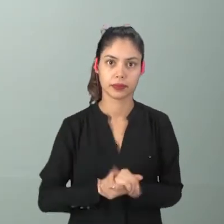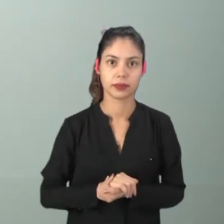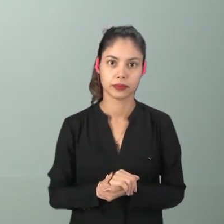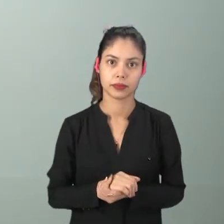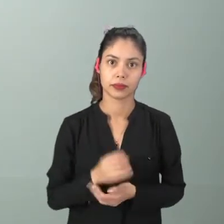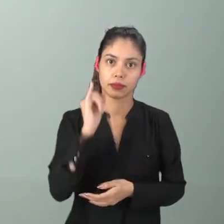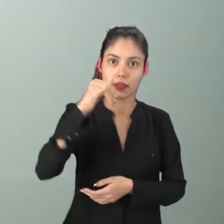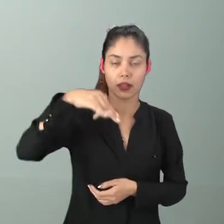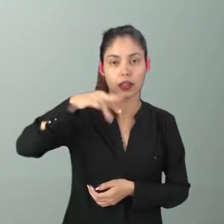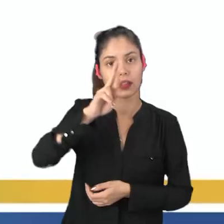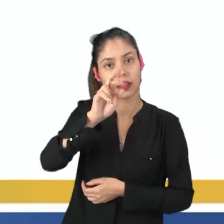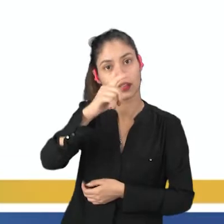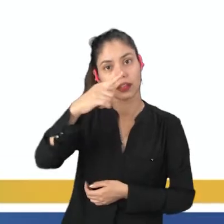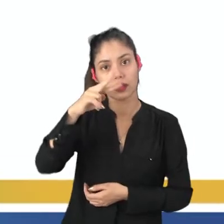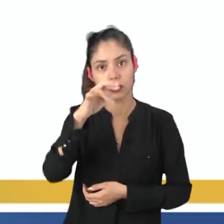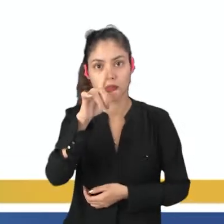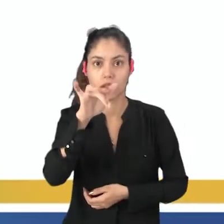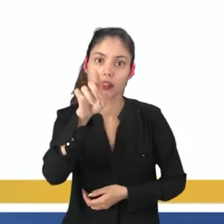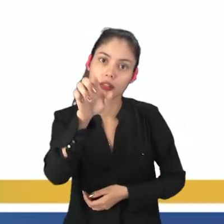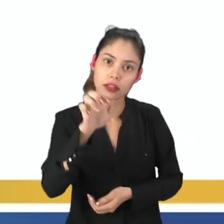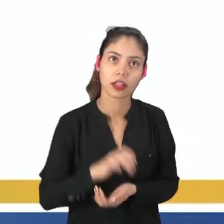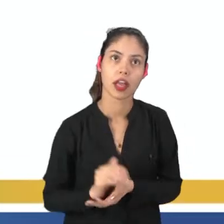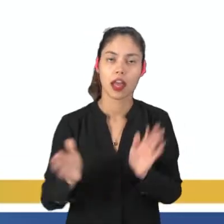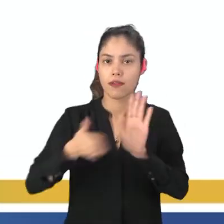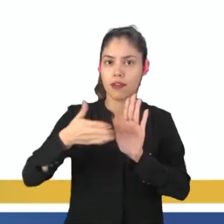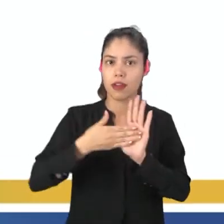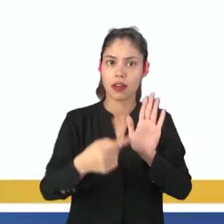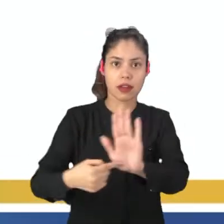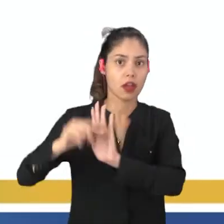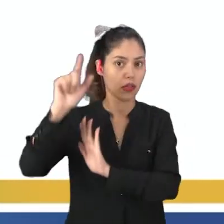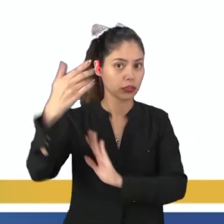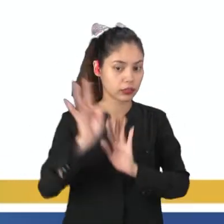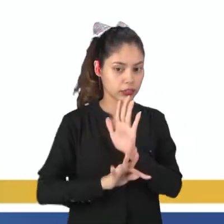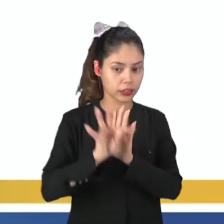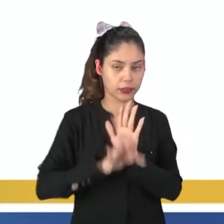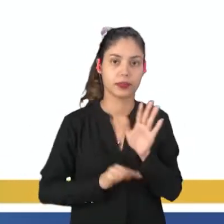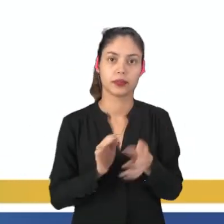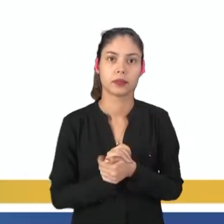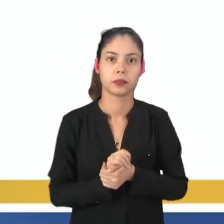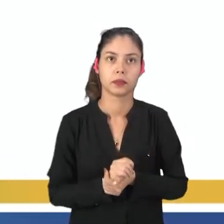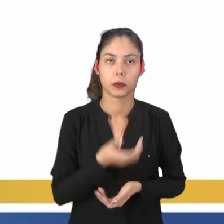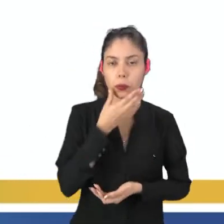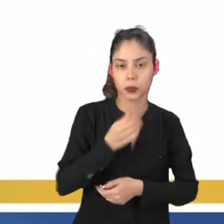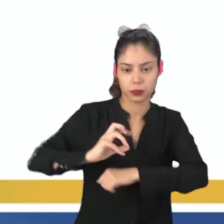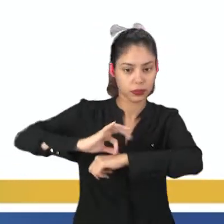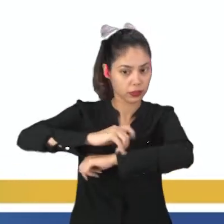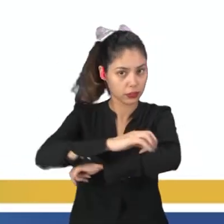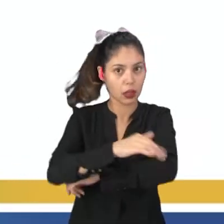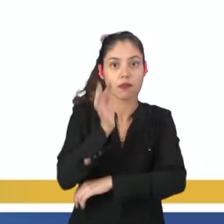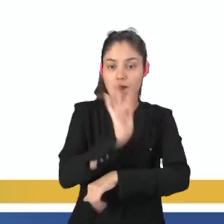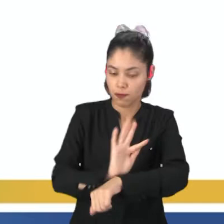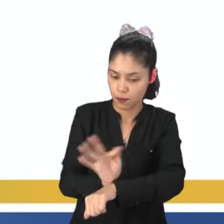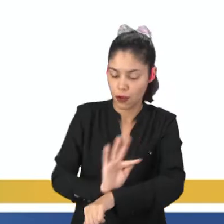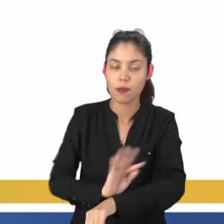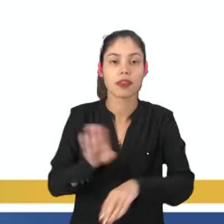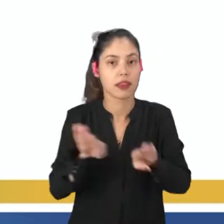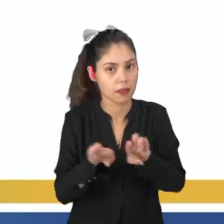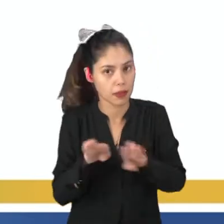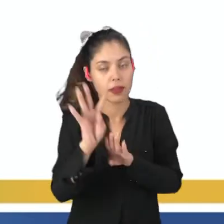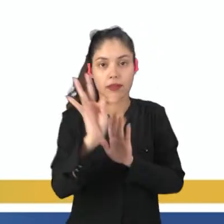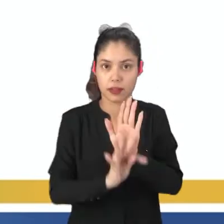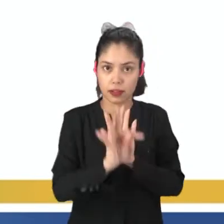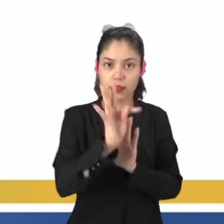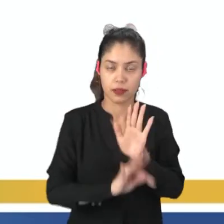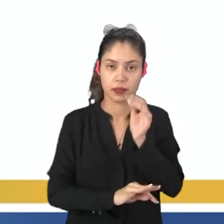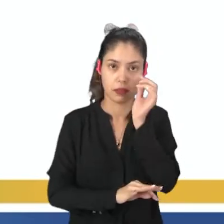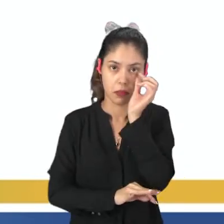a intertextualidade. Ela faz referência a outros textos. E o Homem-Aranha também é um texto. O filme do Homem-Aranha também é um texto,